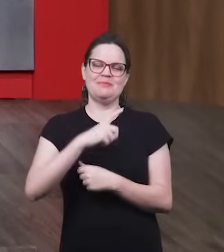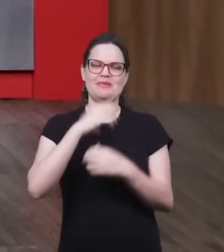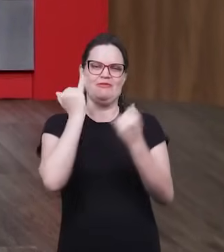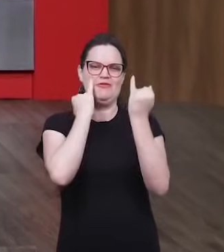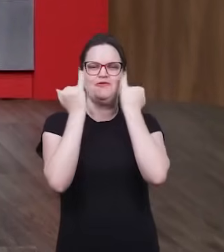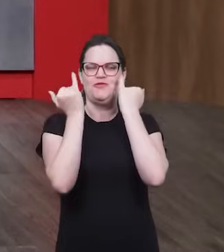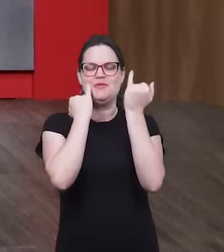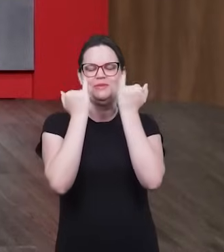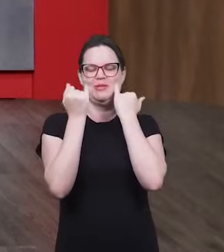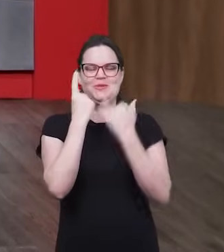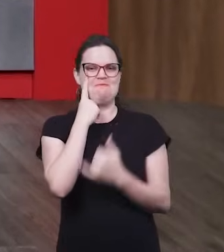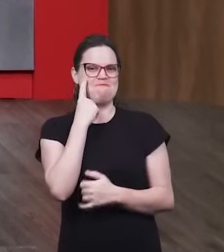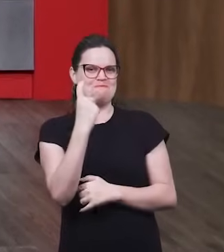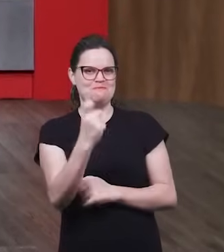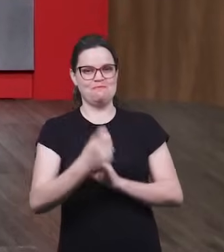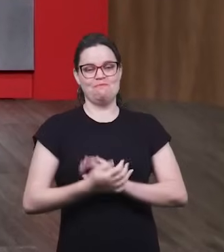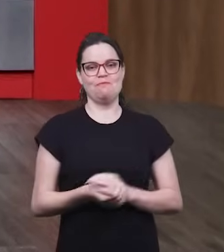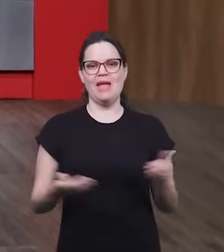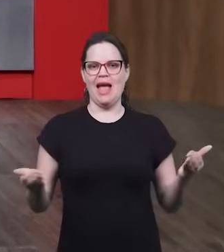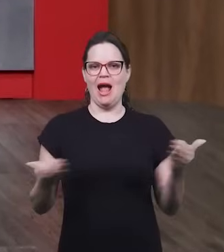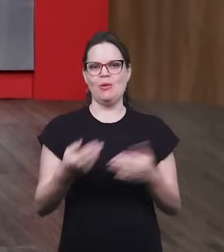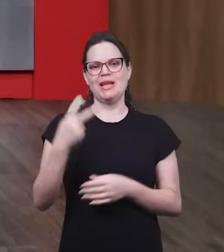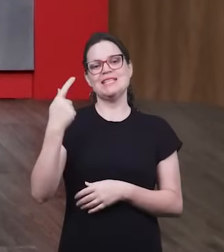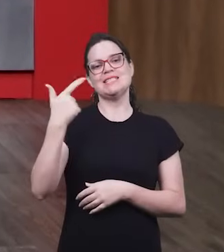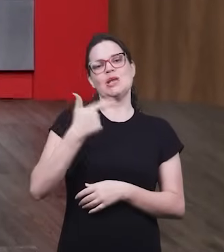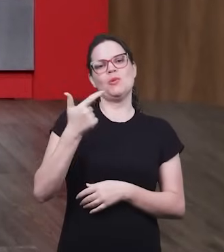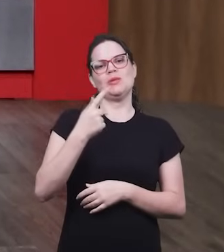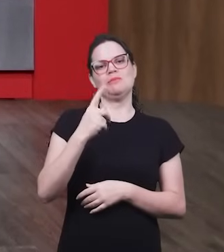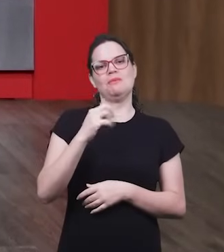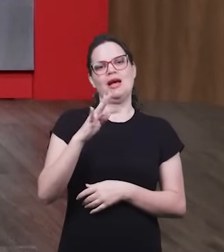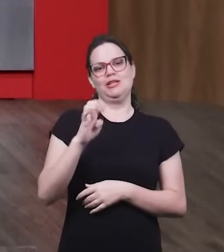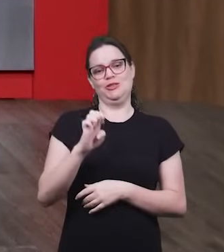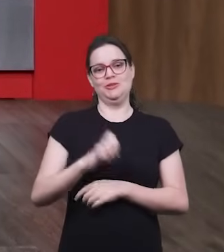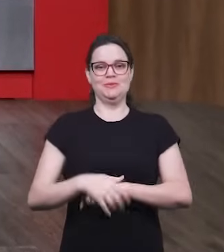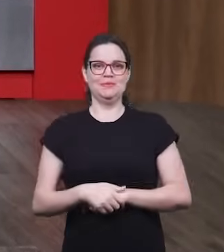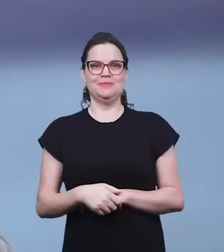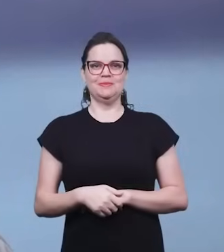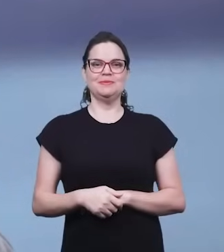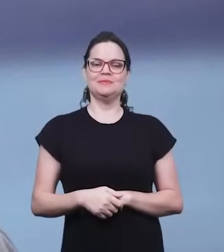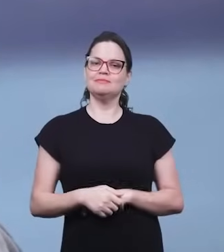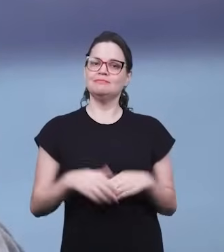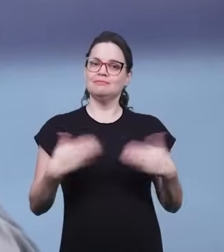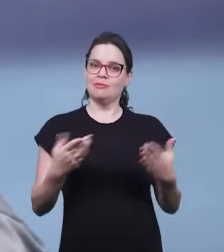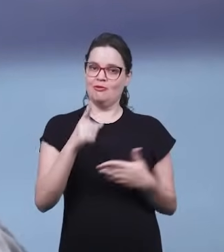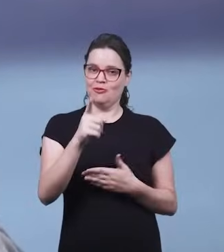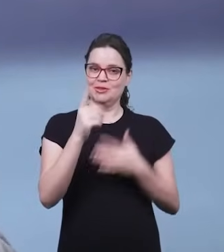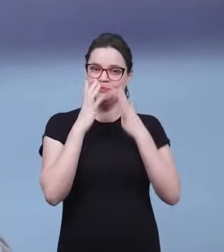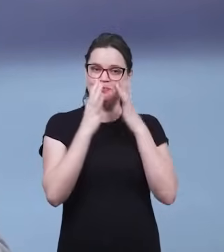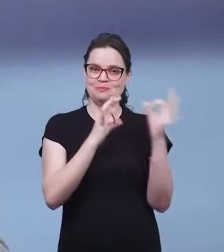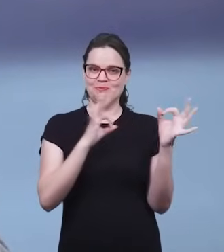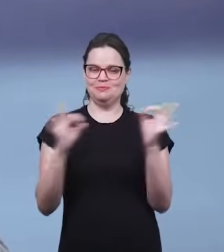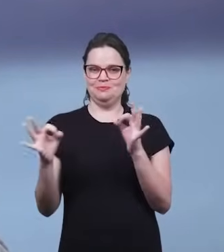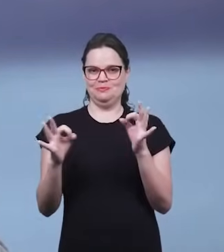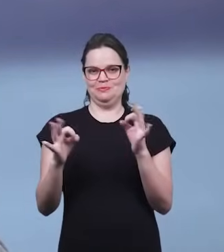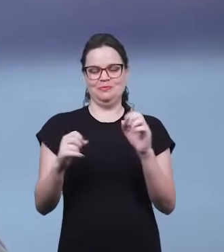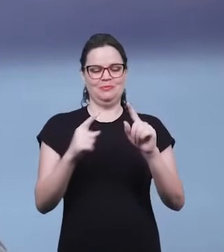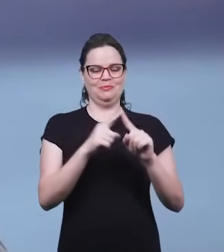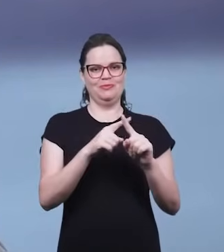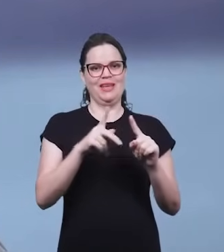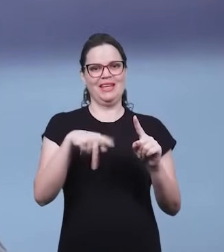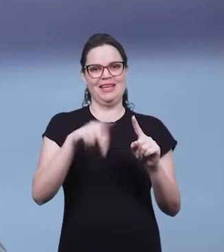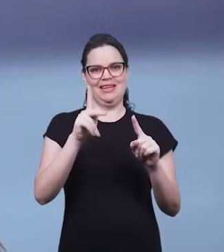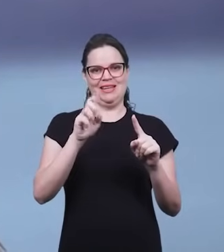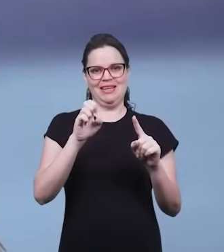muitas informações muito interessantes. E agora, a gente vai para a segunda parte. Então, você fica agora com as irmãs